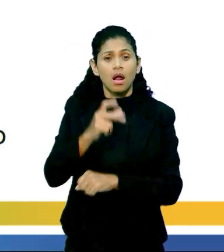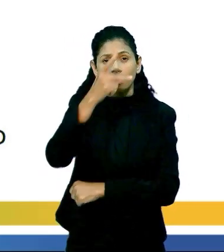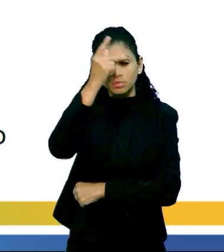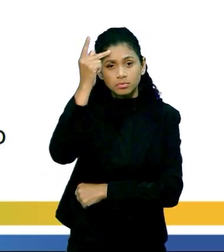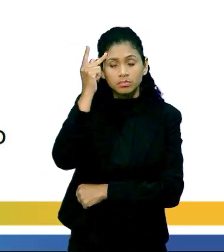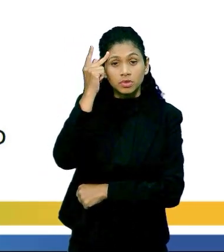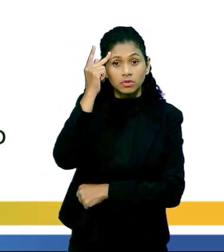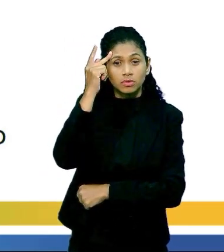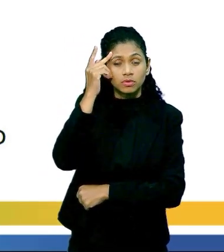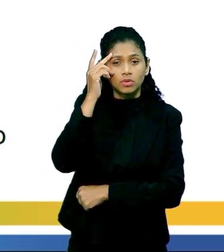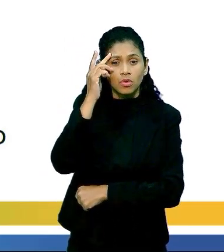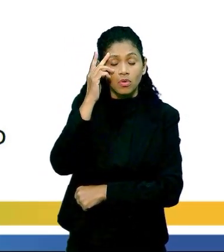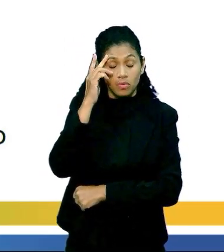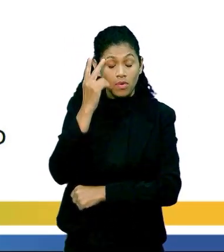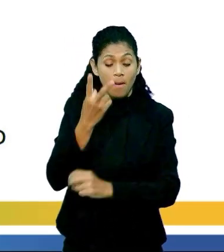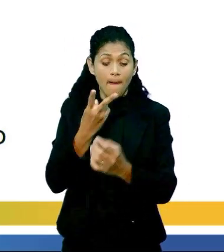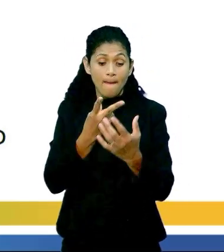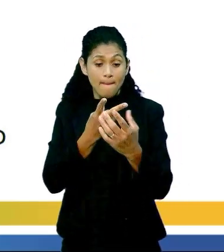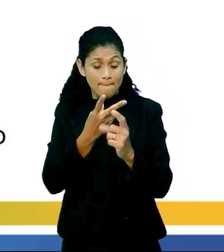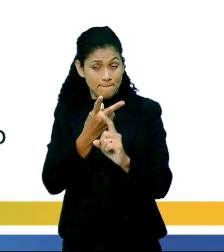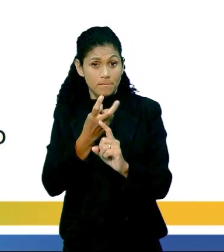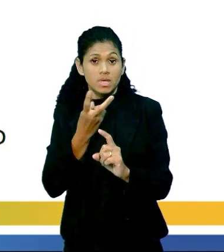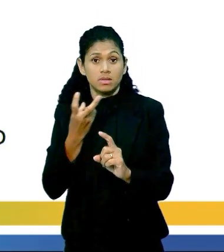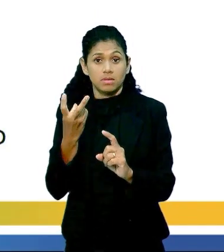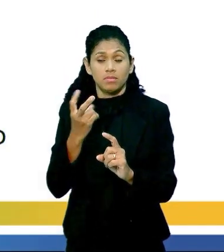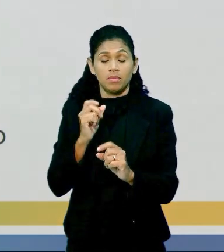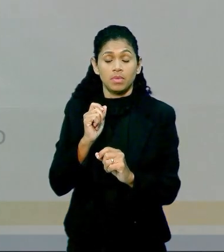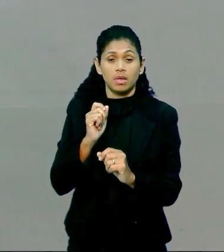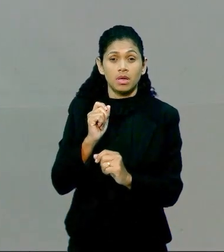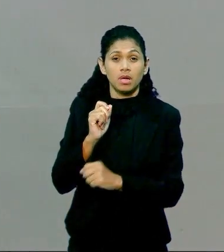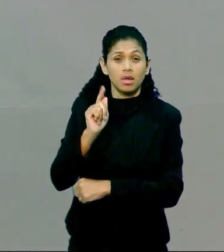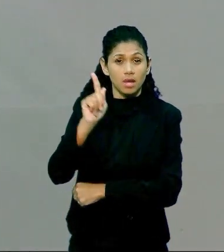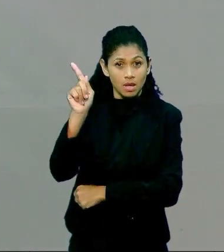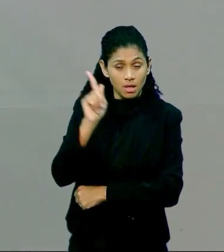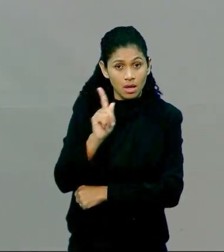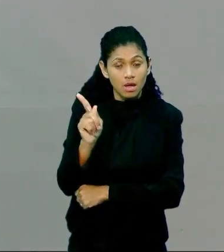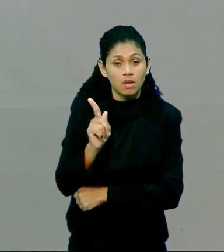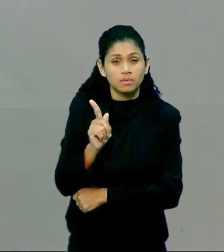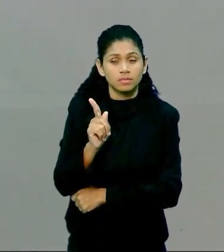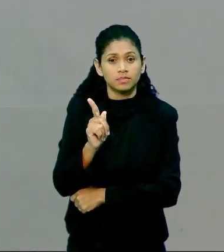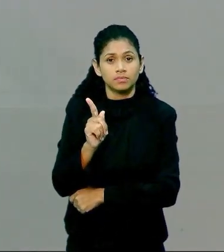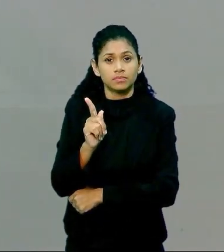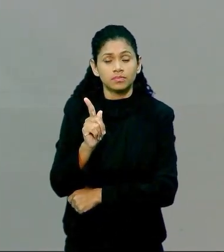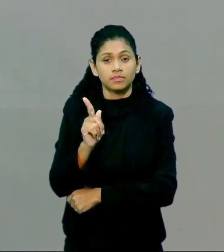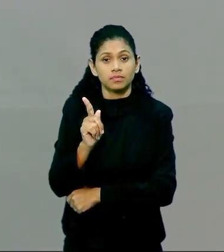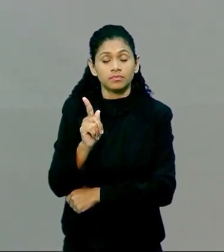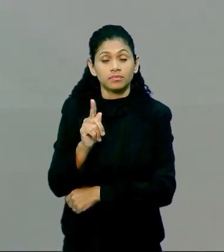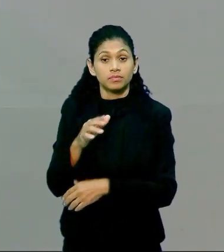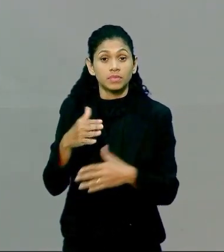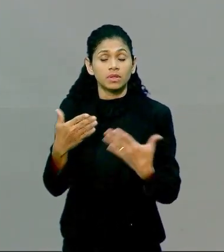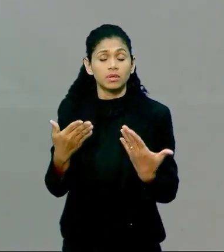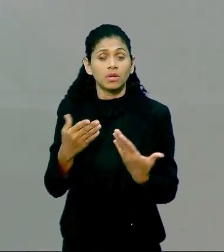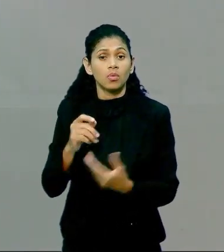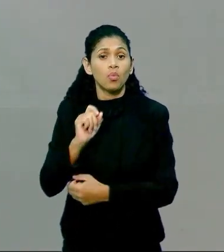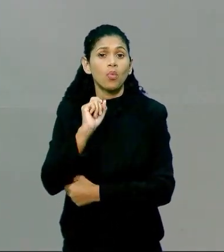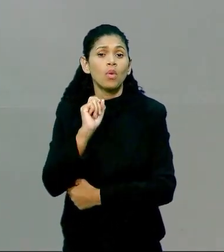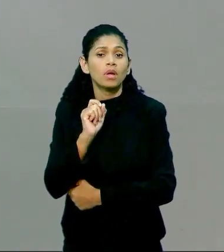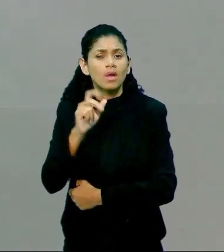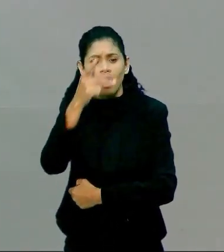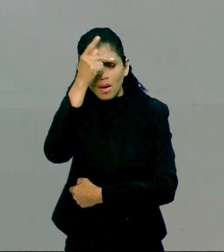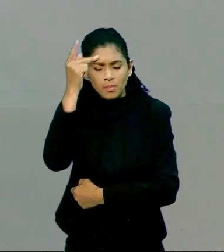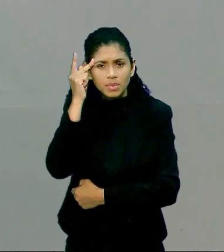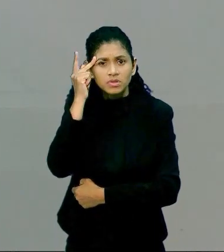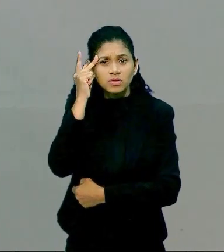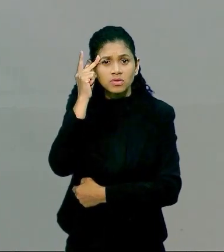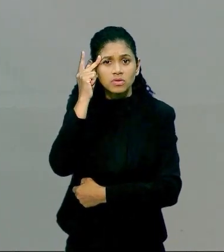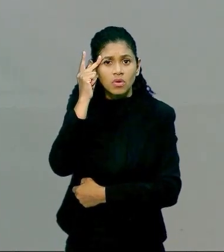constatará que na Espanha, então, pessoal, o que a pessoa vai constatar? Quando ele vem com